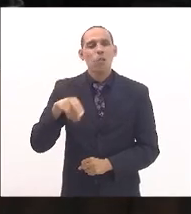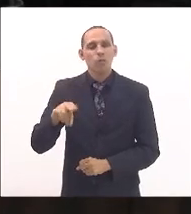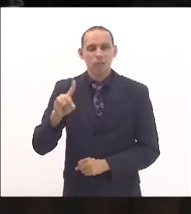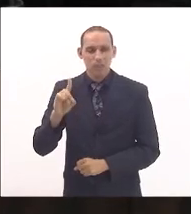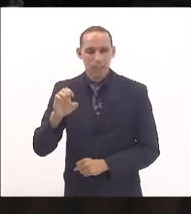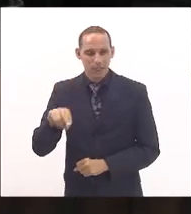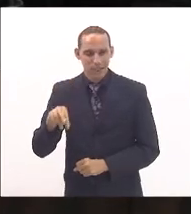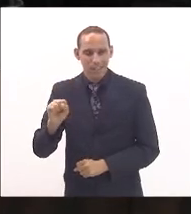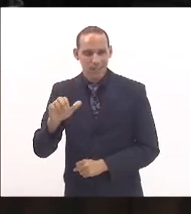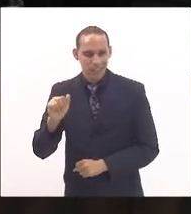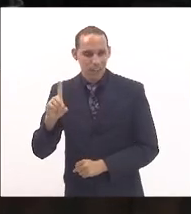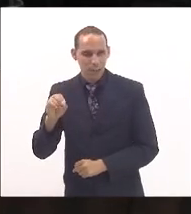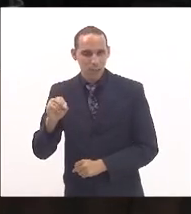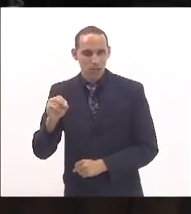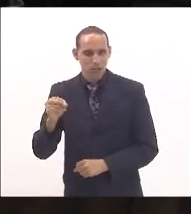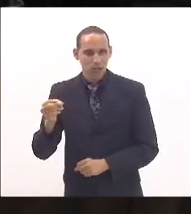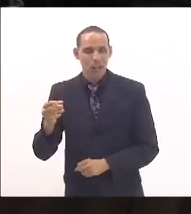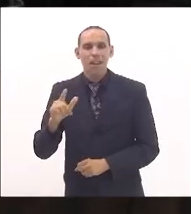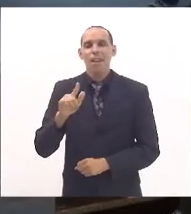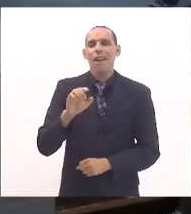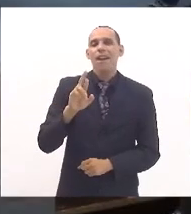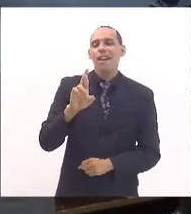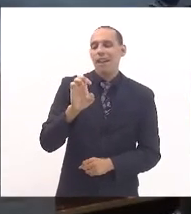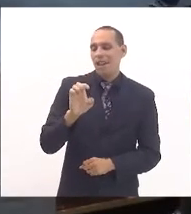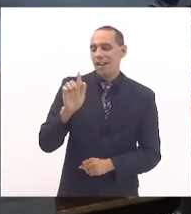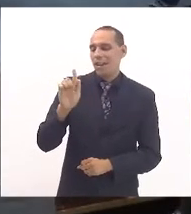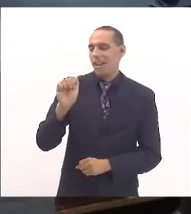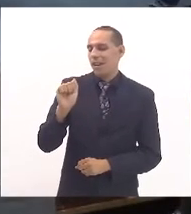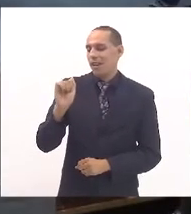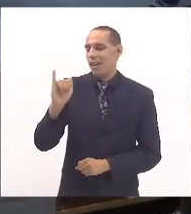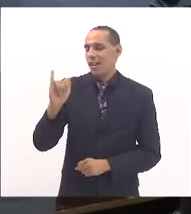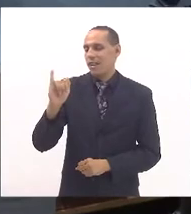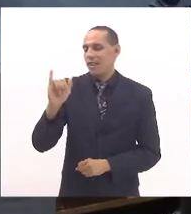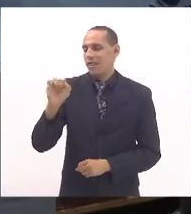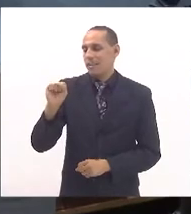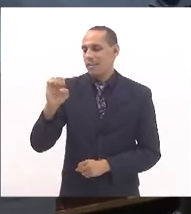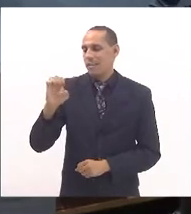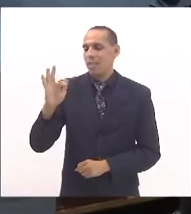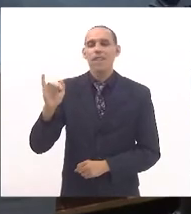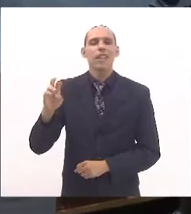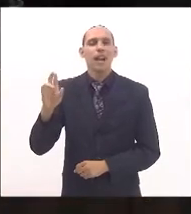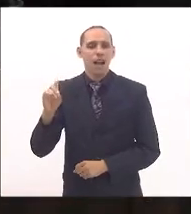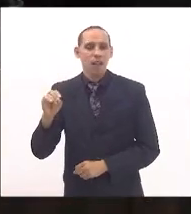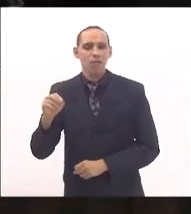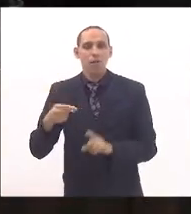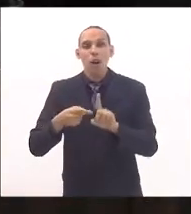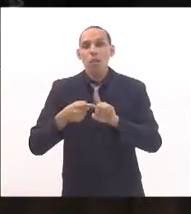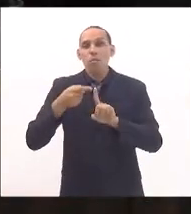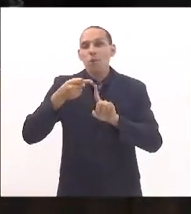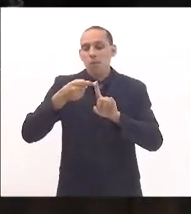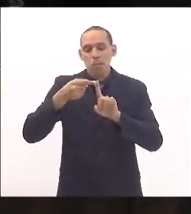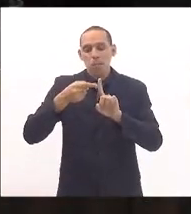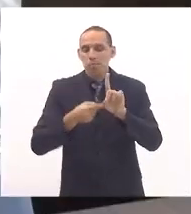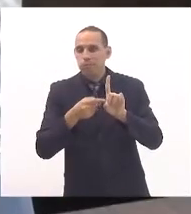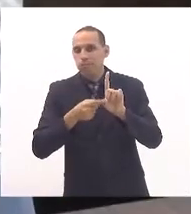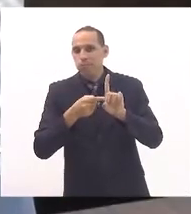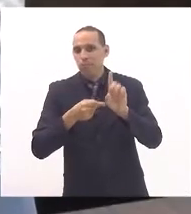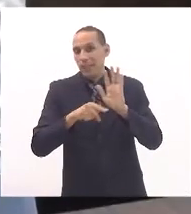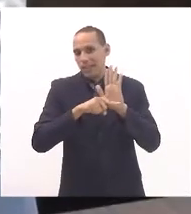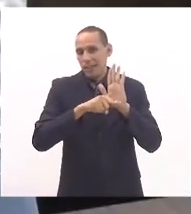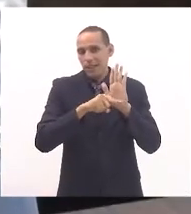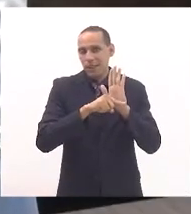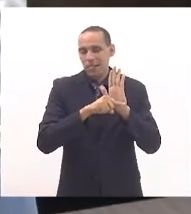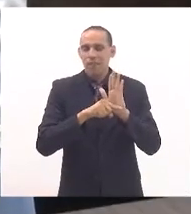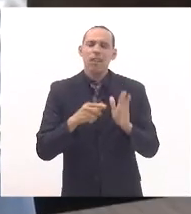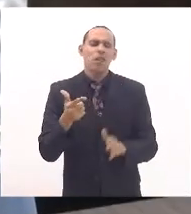é regasificado. Sim, mas é GLP também. Temperatura negativa. Sim, mas isso é